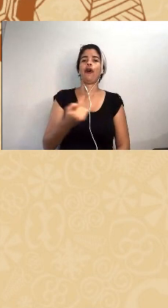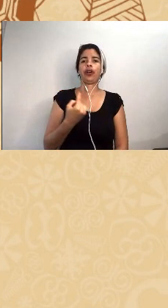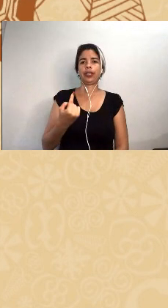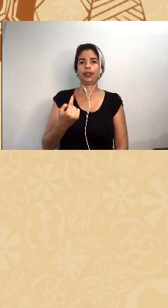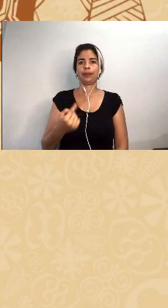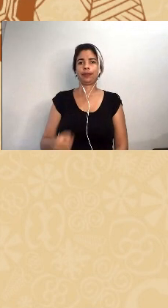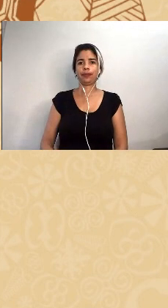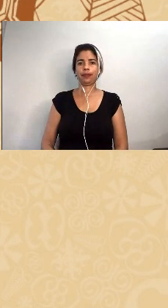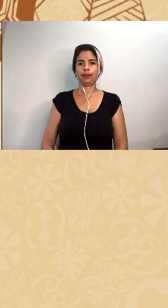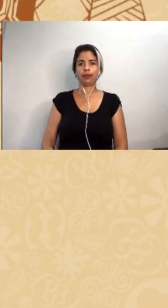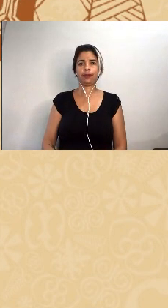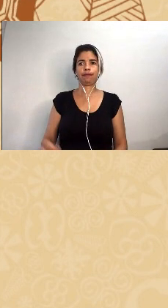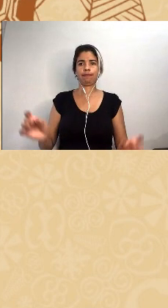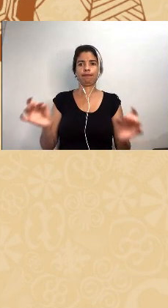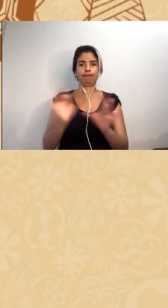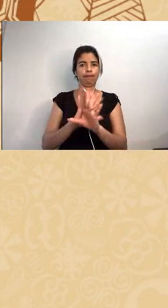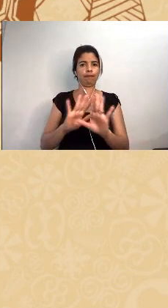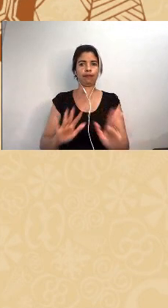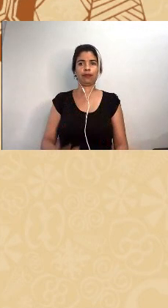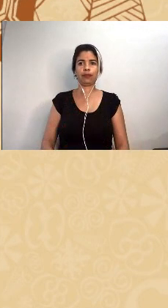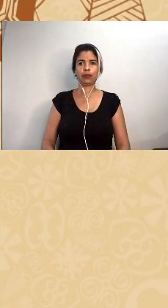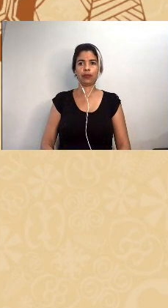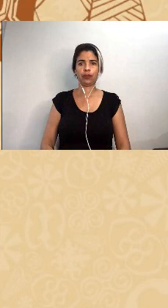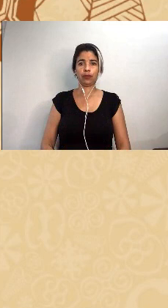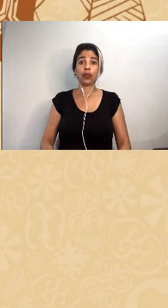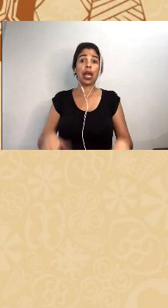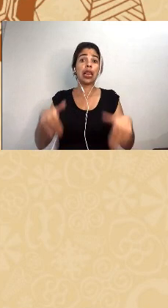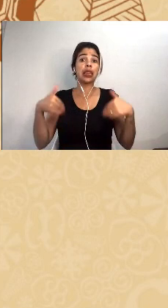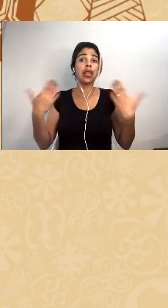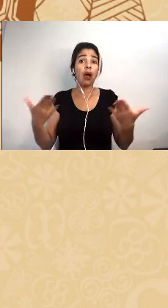Mari, então nós temos aqui